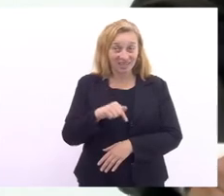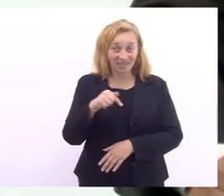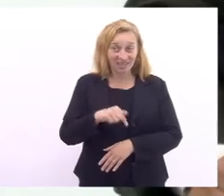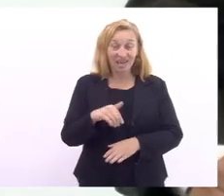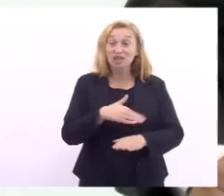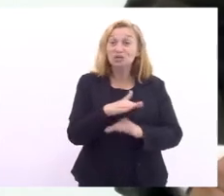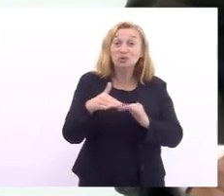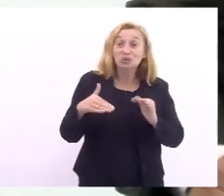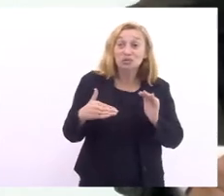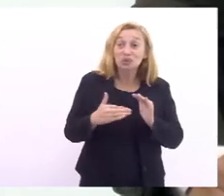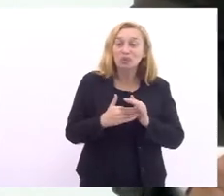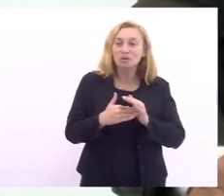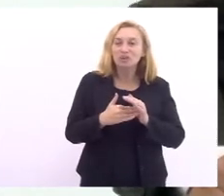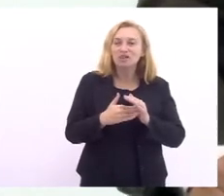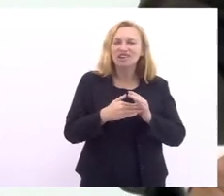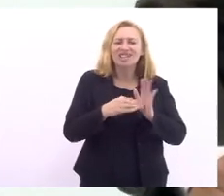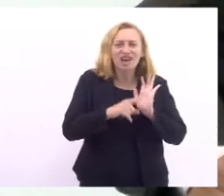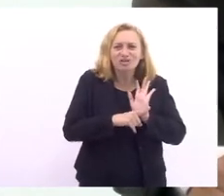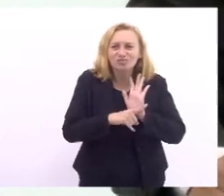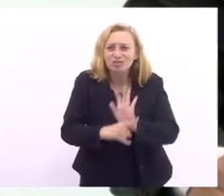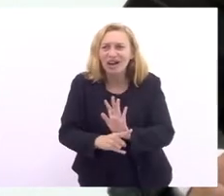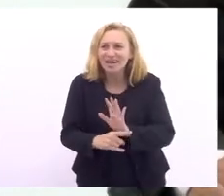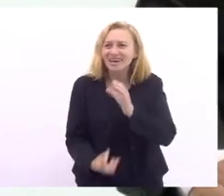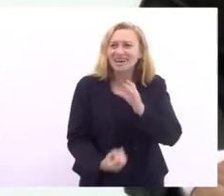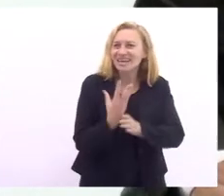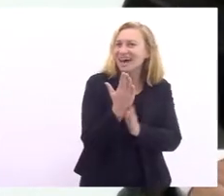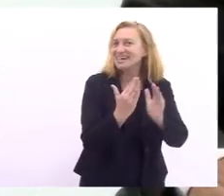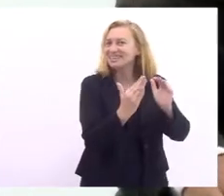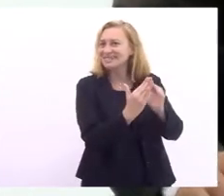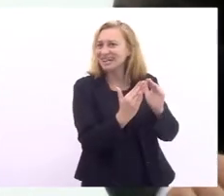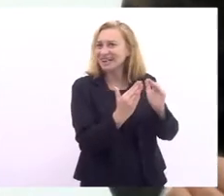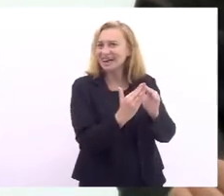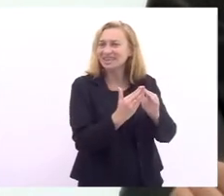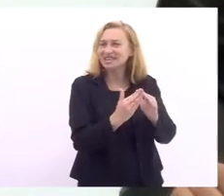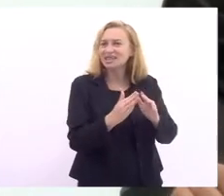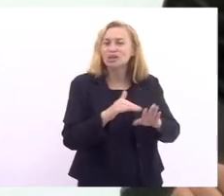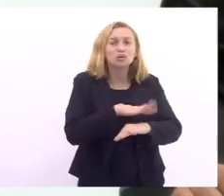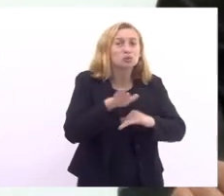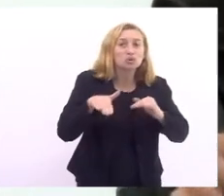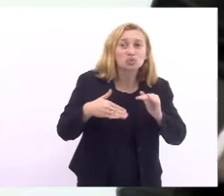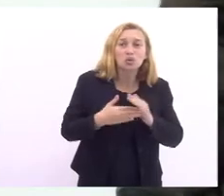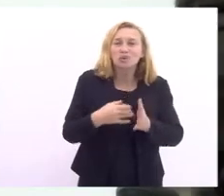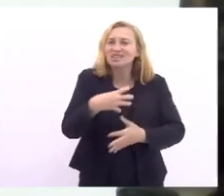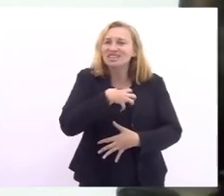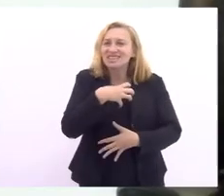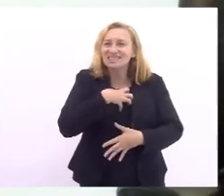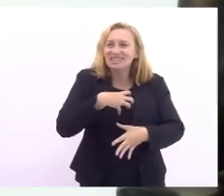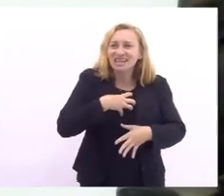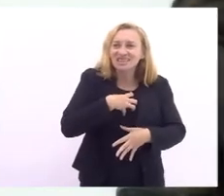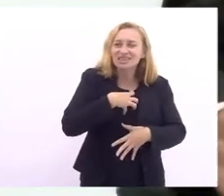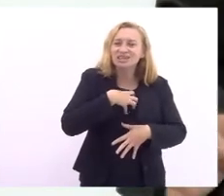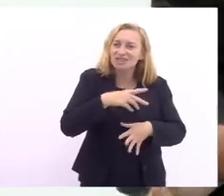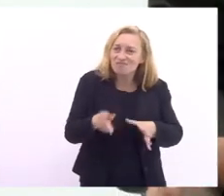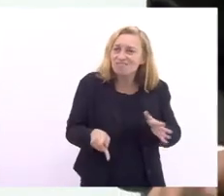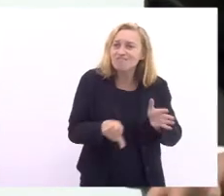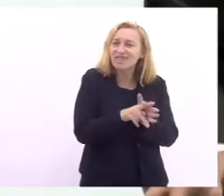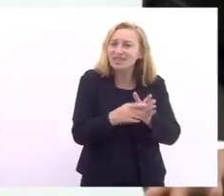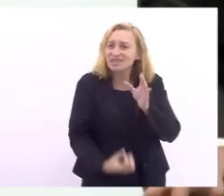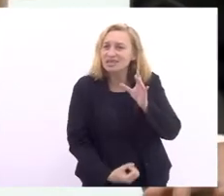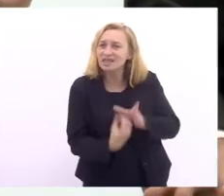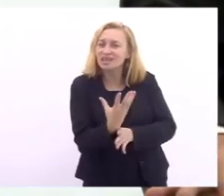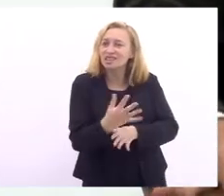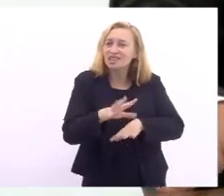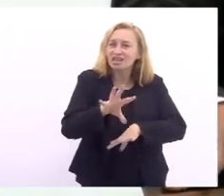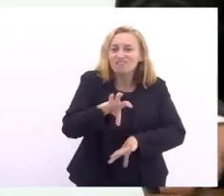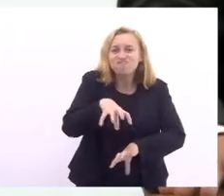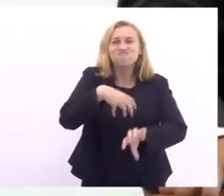todas e todos que te ajudaram a construir essa casa a todas e todos que se sentem parte da construção que se